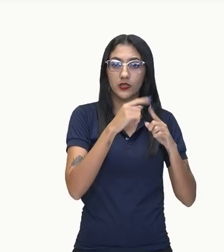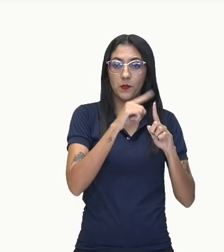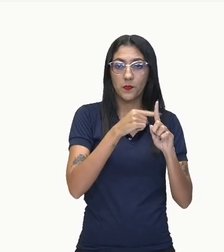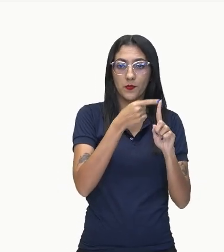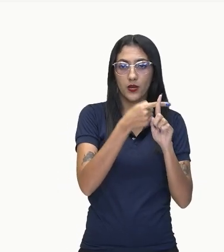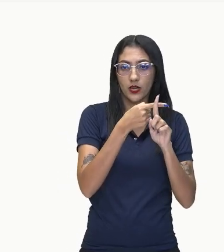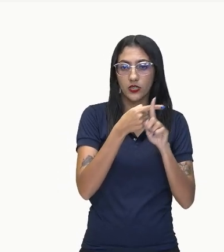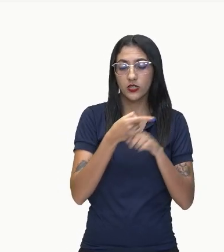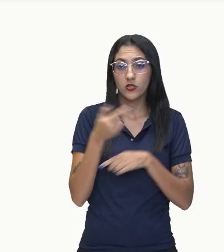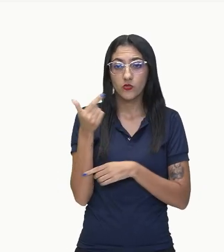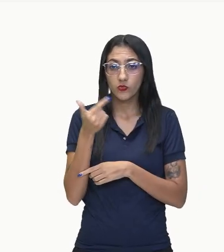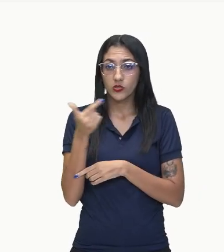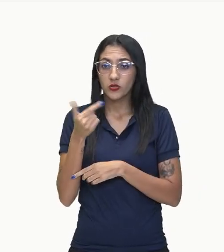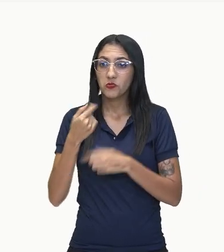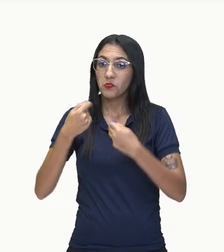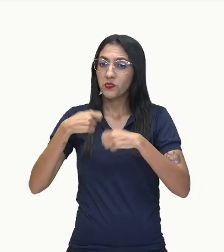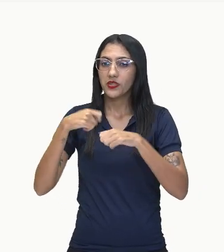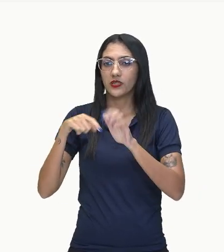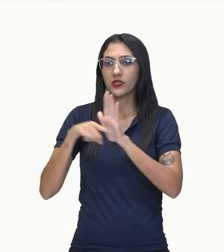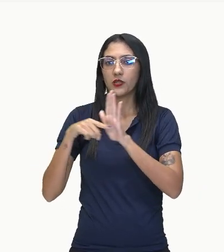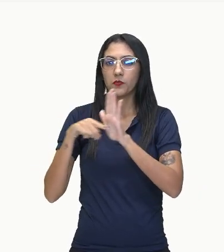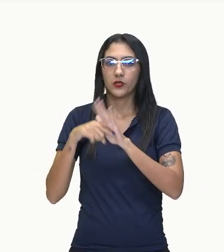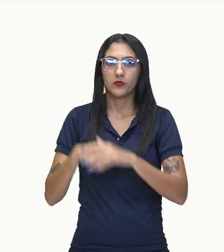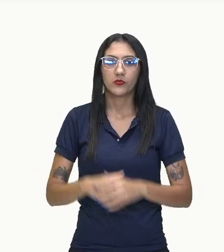segundo zero, o sinal é negativo.